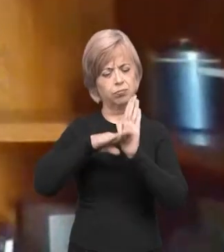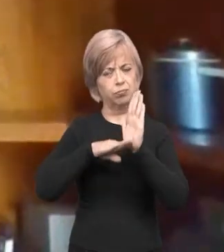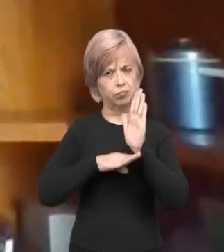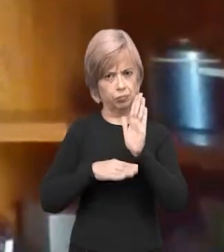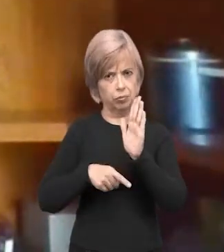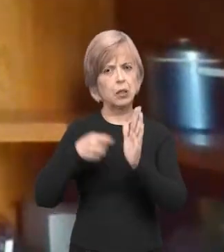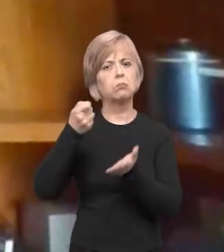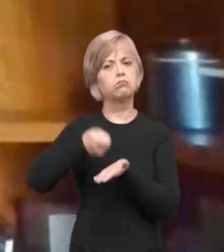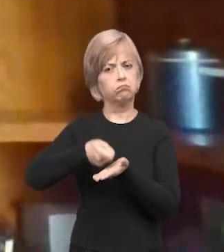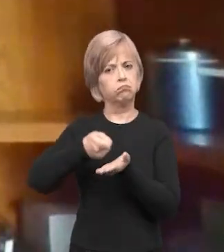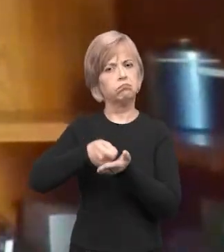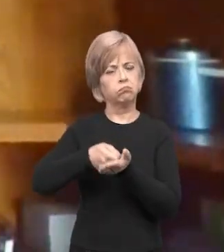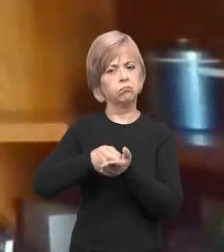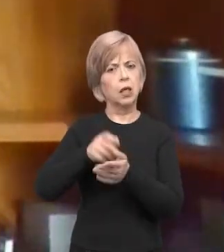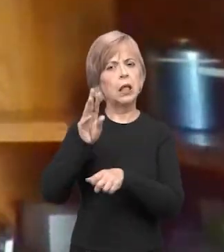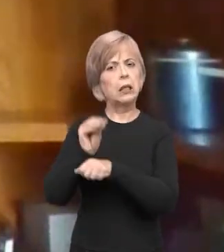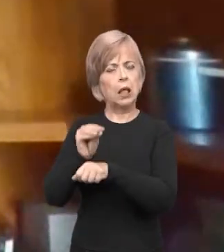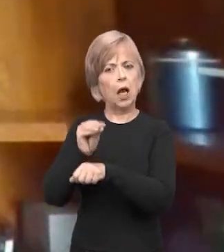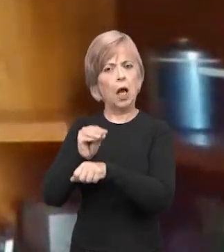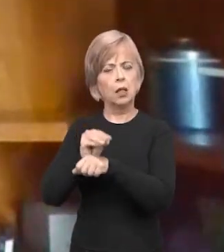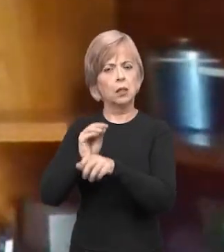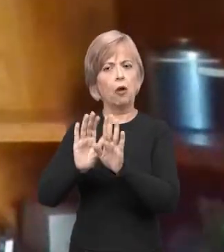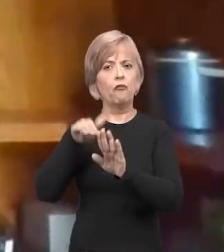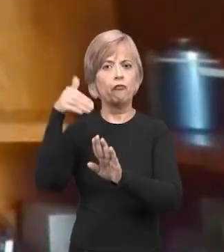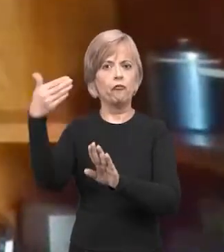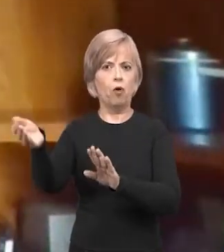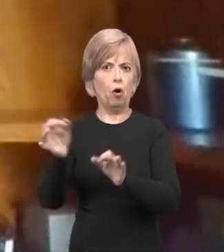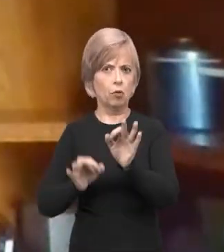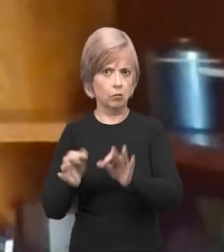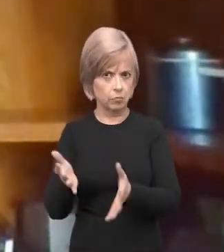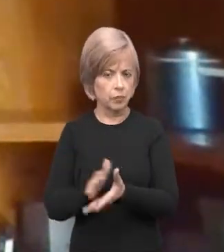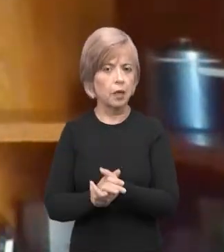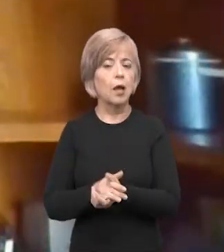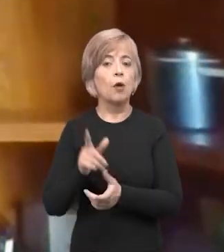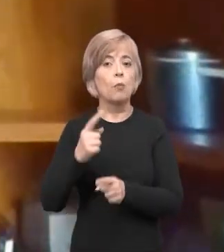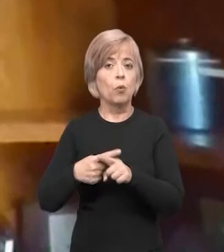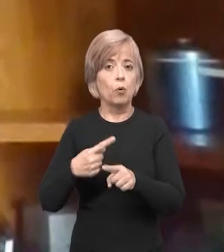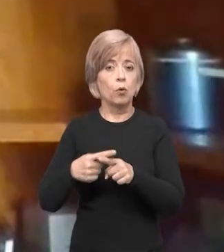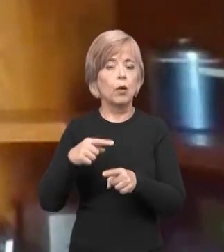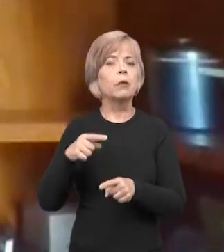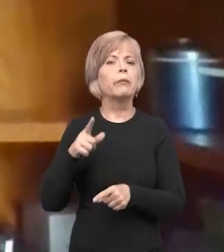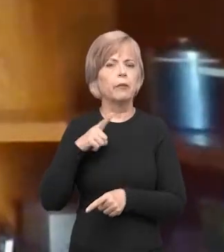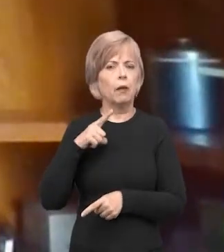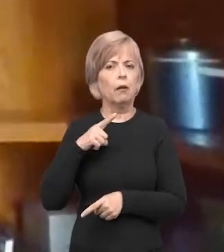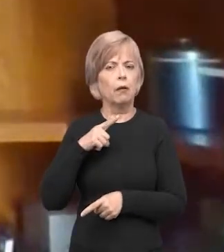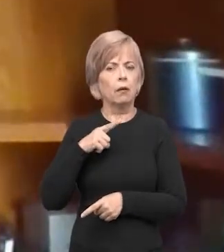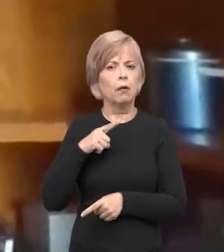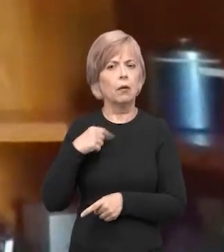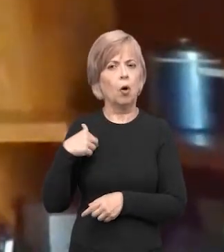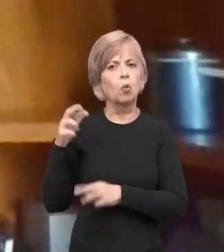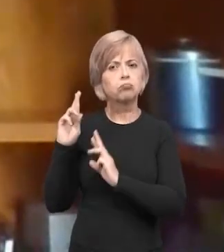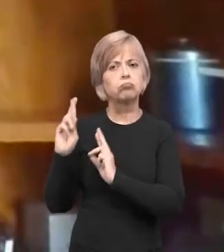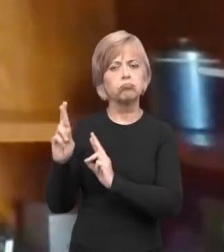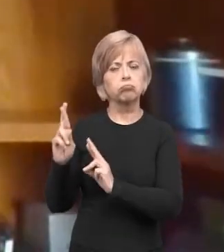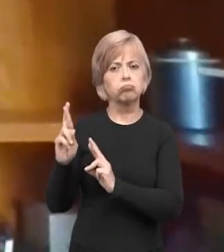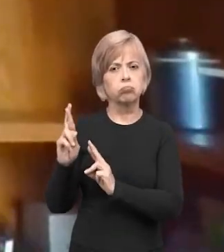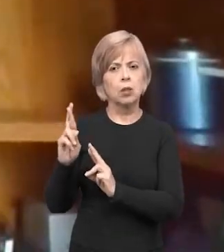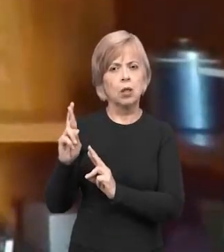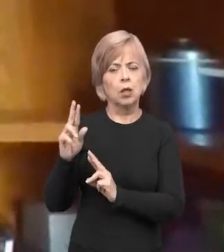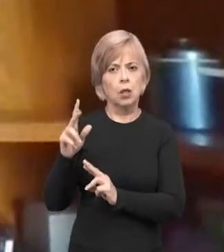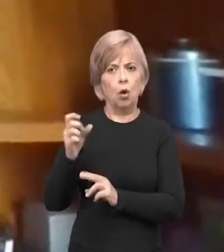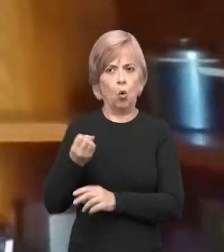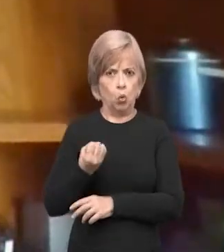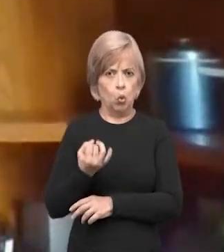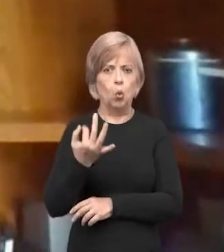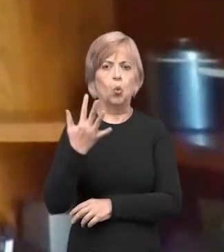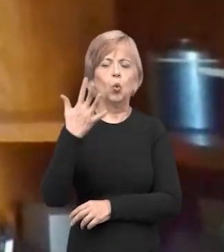que foram judicializadas e tratadas também extrajudicialmente. E nós acreditamos que, apesar do